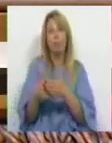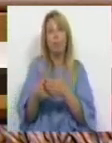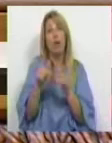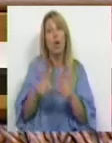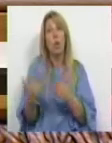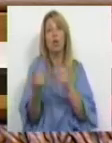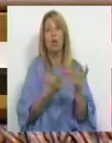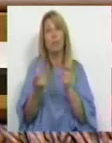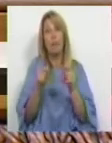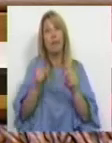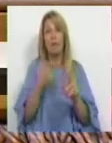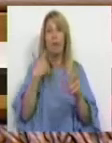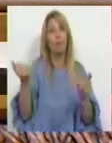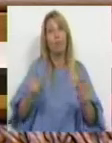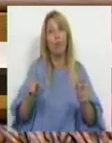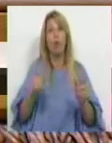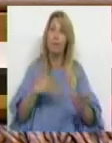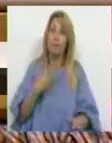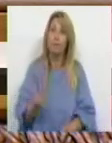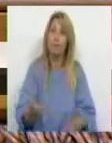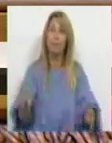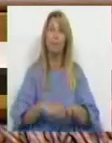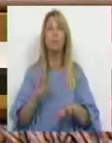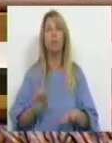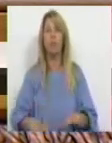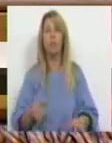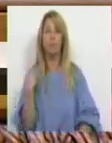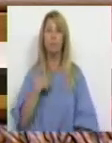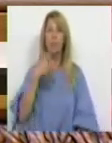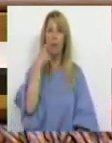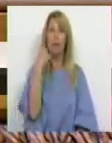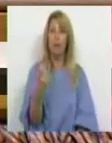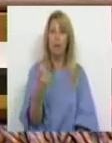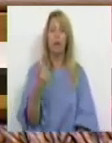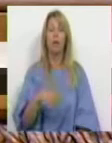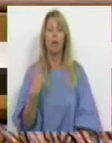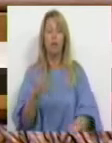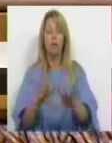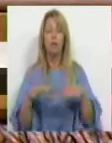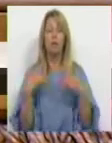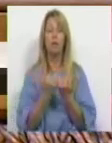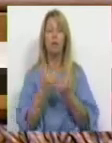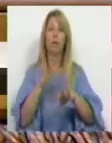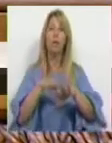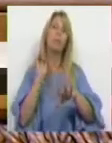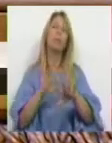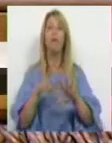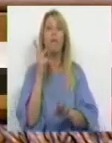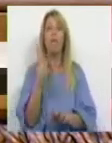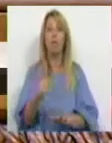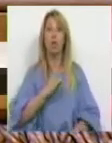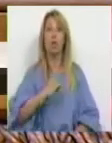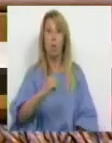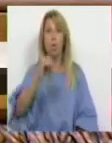hoje, o que lamentamos. A percepção da nossa sociedade sobre a violência contra